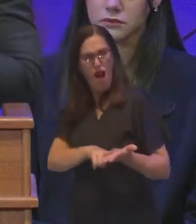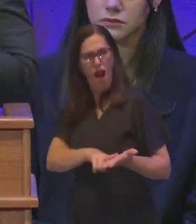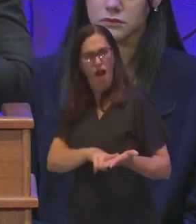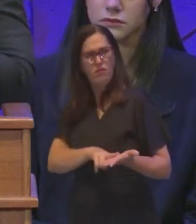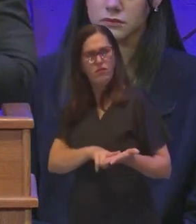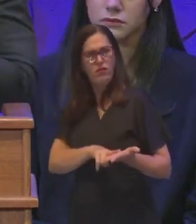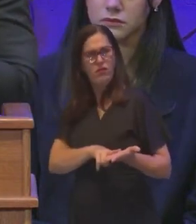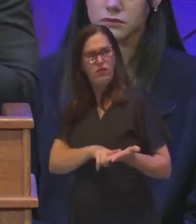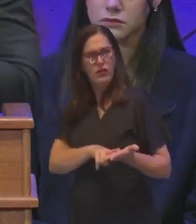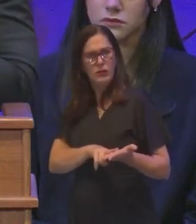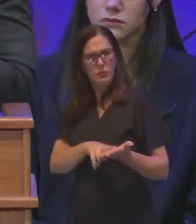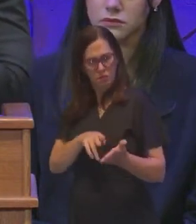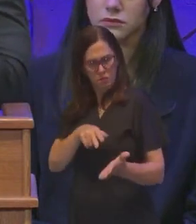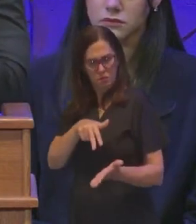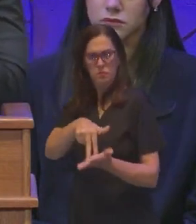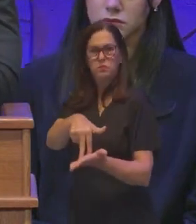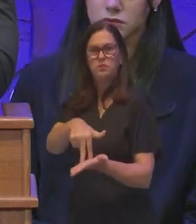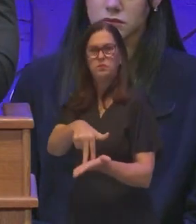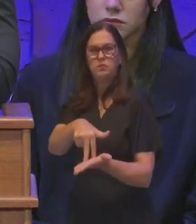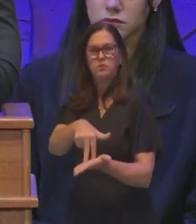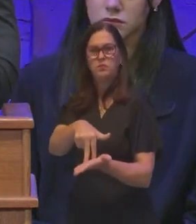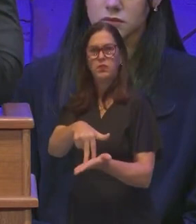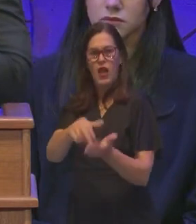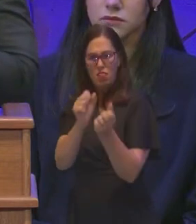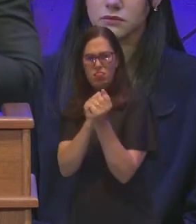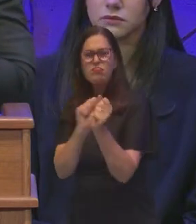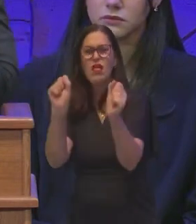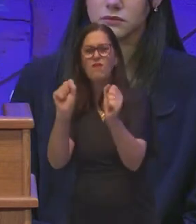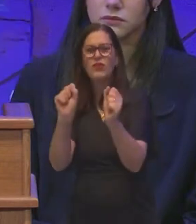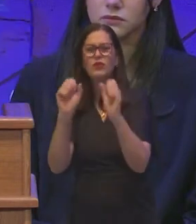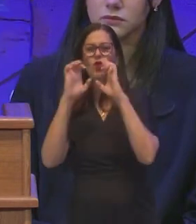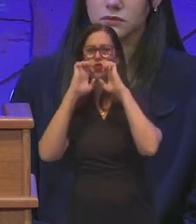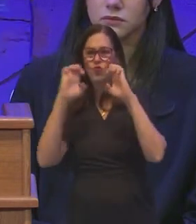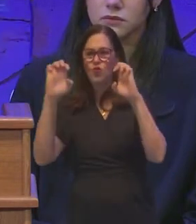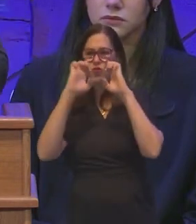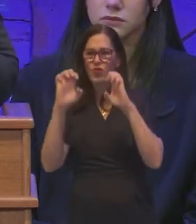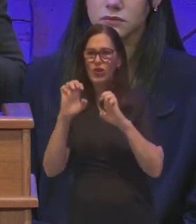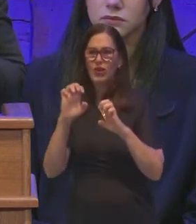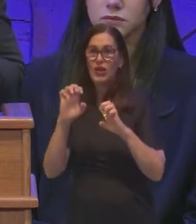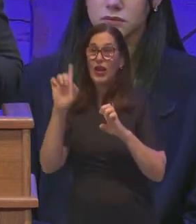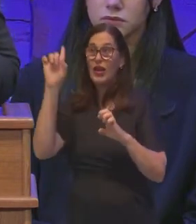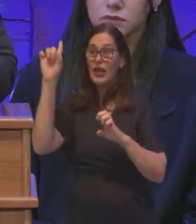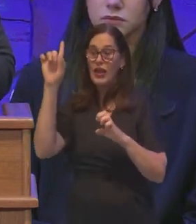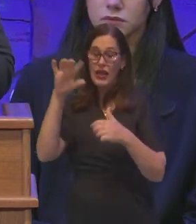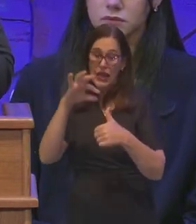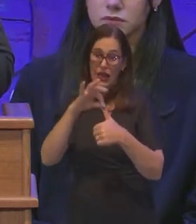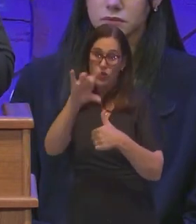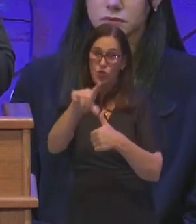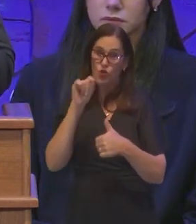se impondo como um grande defensor do Evangelho, nomeado por Cristo,